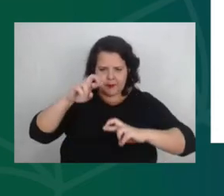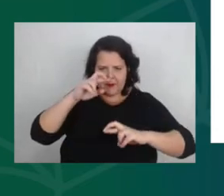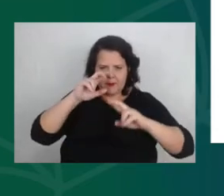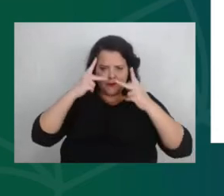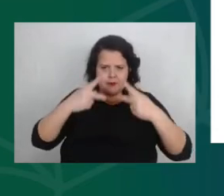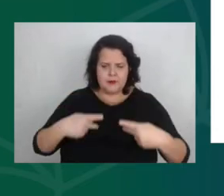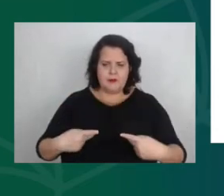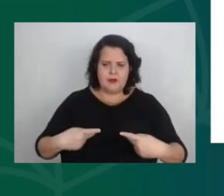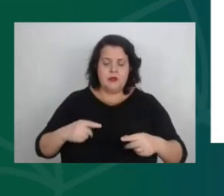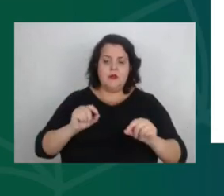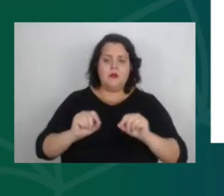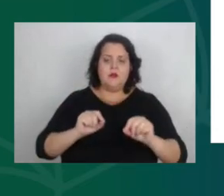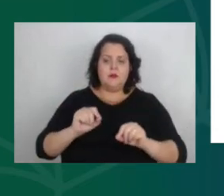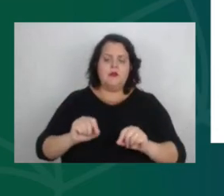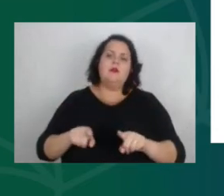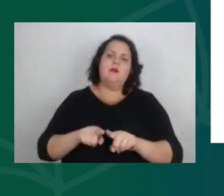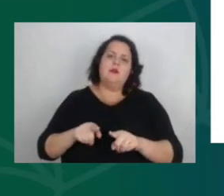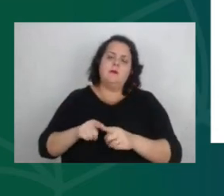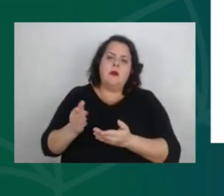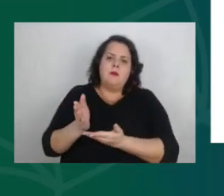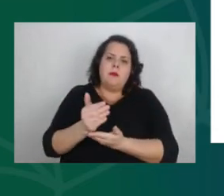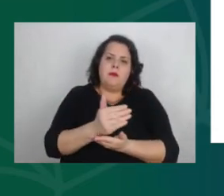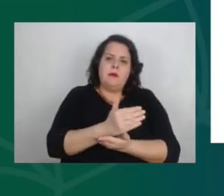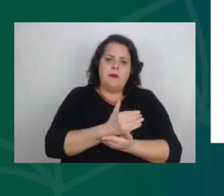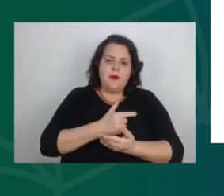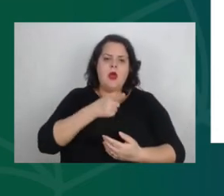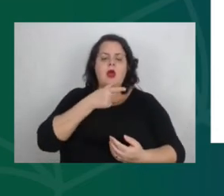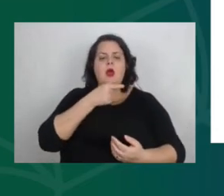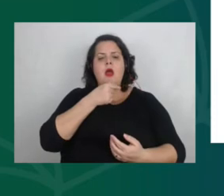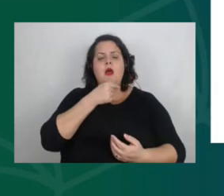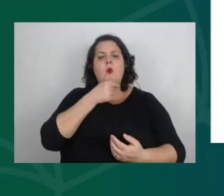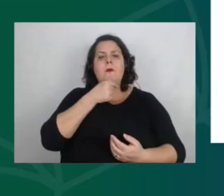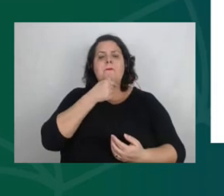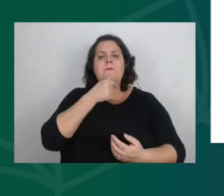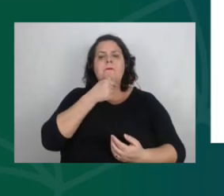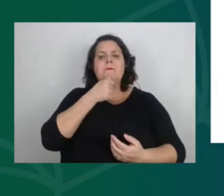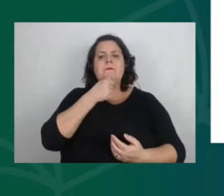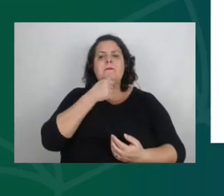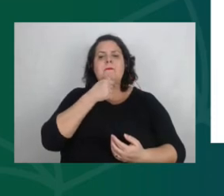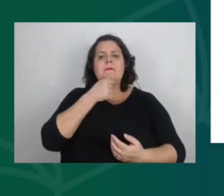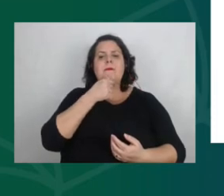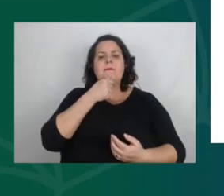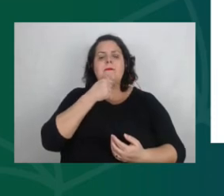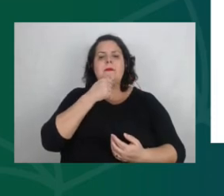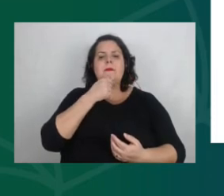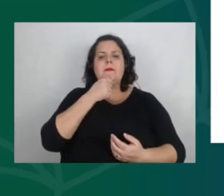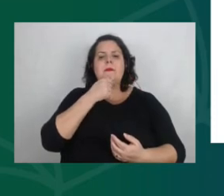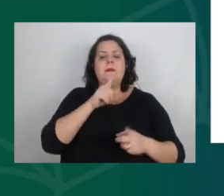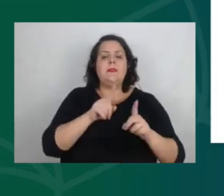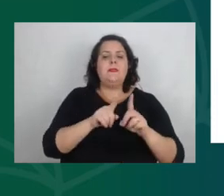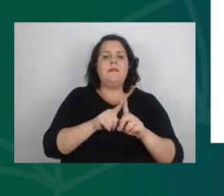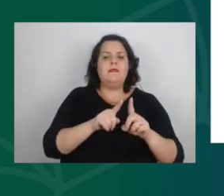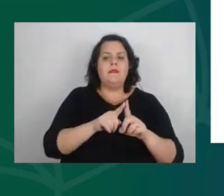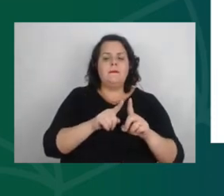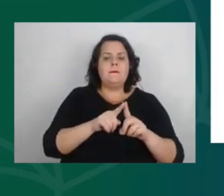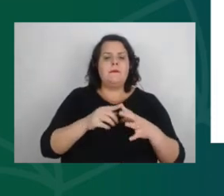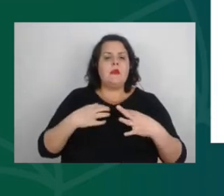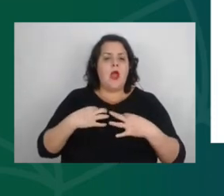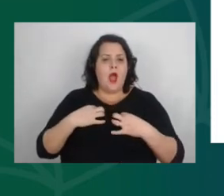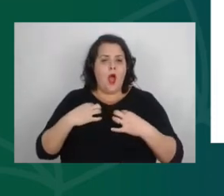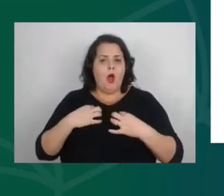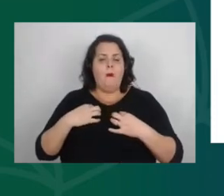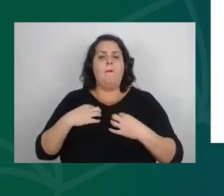e coletando a água para ver se essa água aí do estuário, da qual as pessoas estão expostas, e elas utilizam